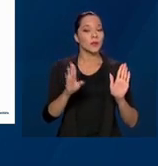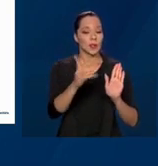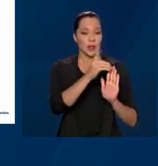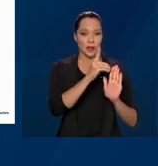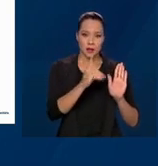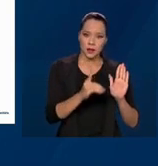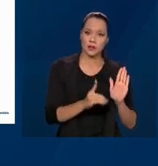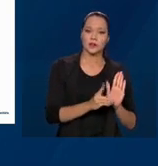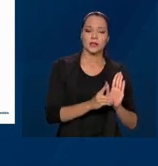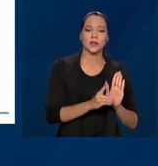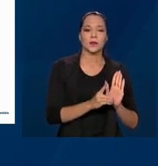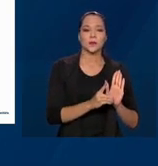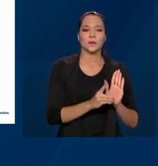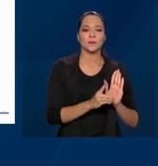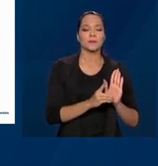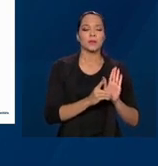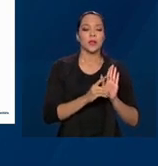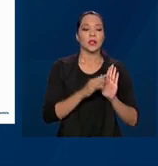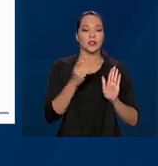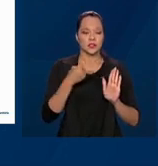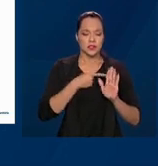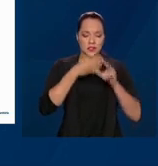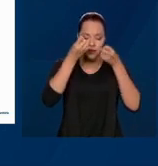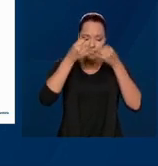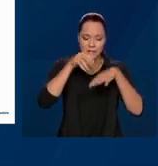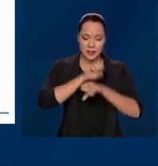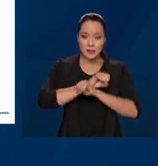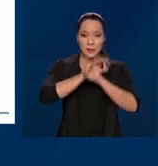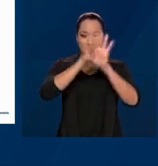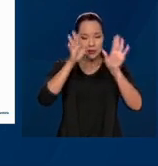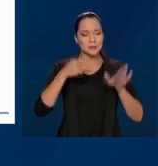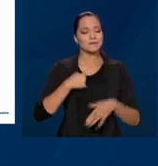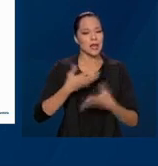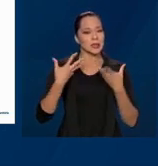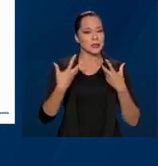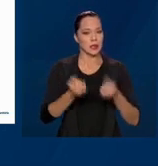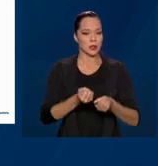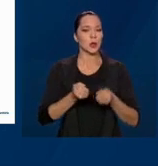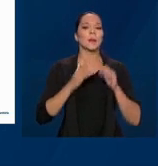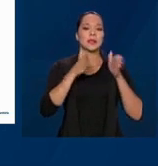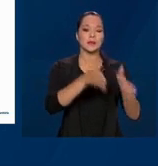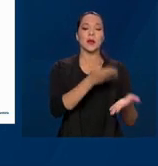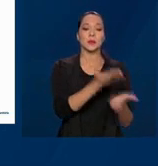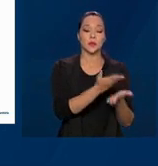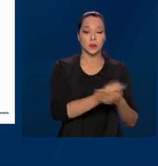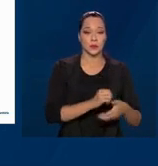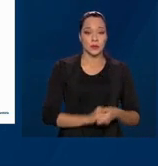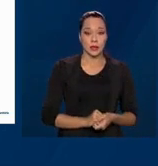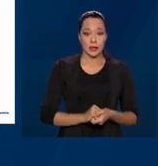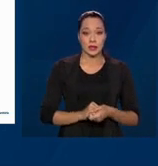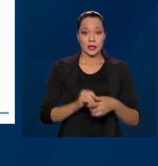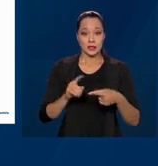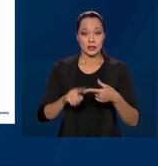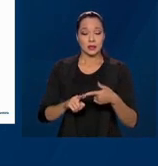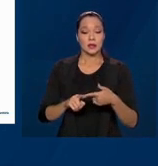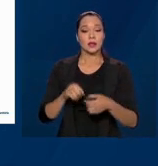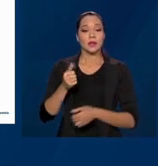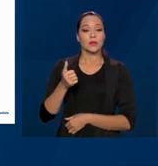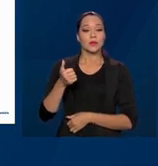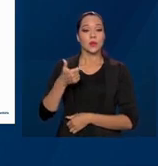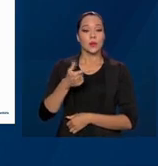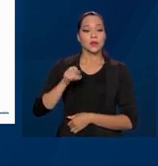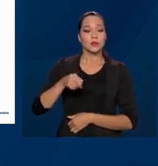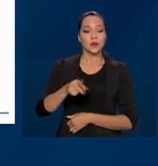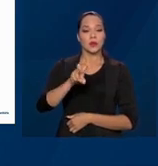declaração de livre esclarecido para participar desse estudo. Desses 12.571,